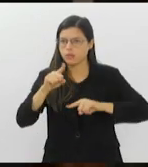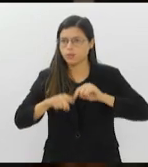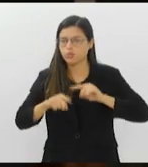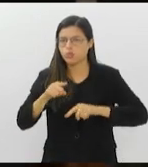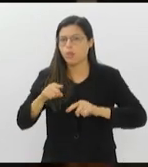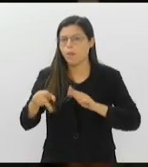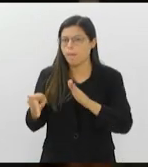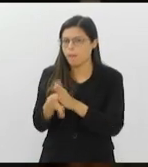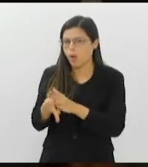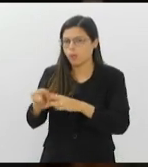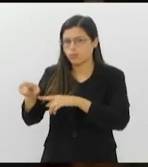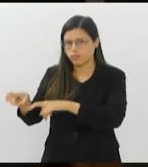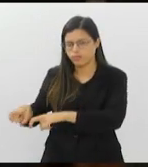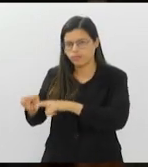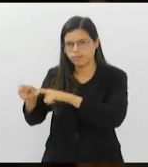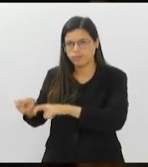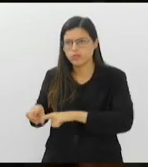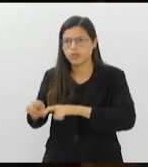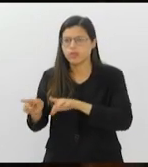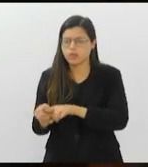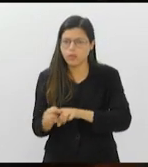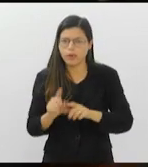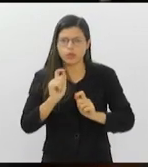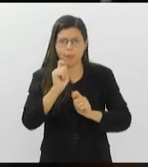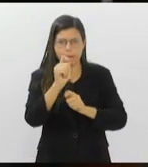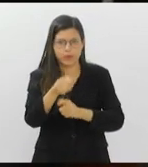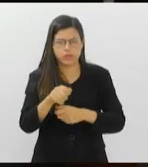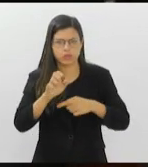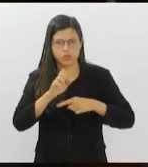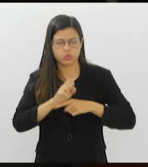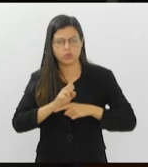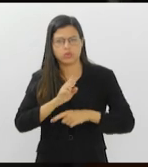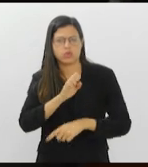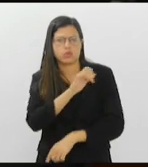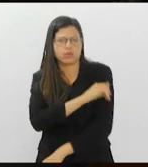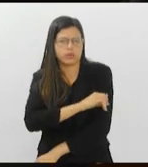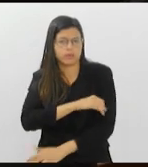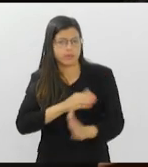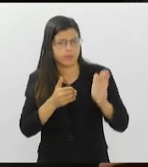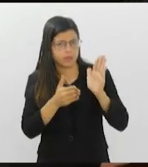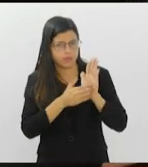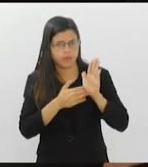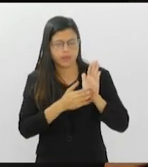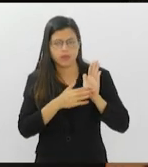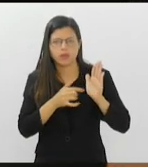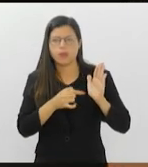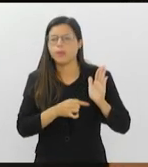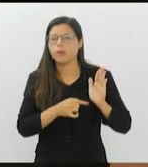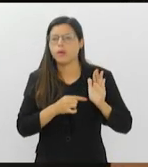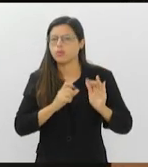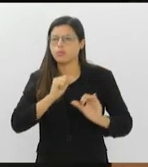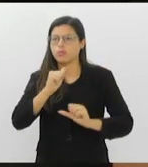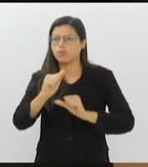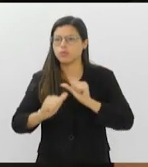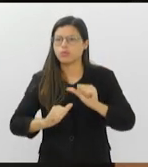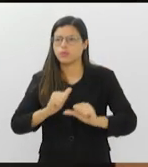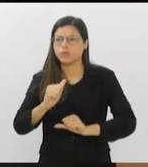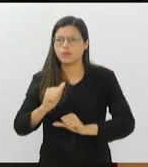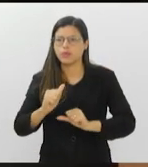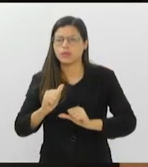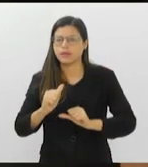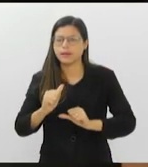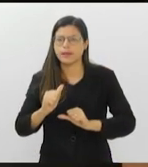agricultores, produtores rurais e de pescadores do estado do Rio de Janeiro. Essa proposta, ela modifica, na verdade,